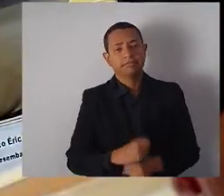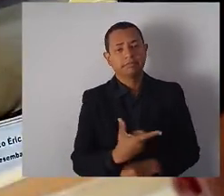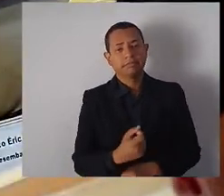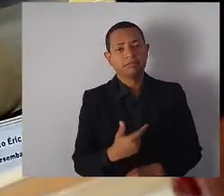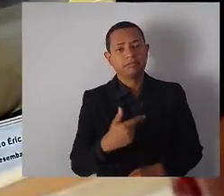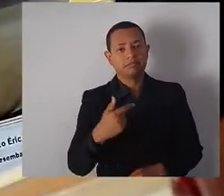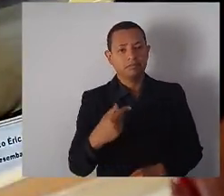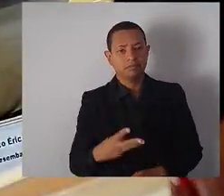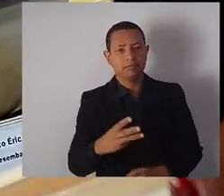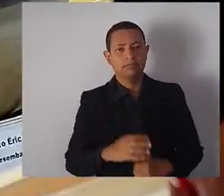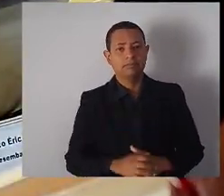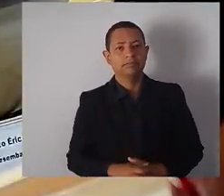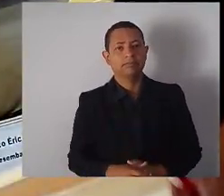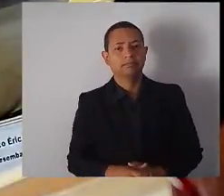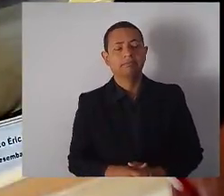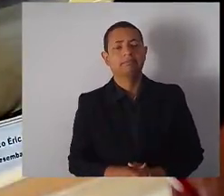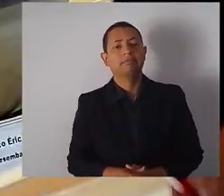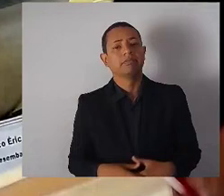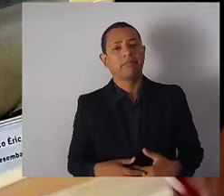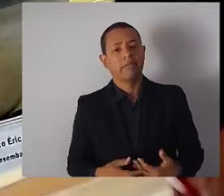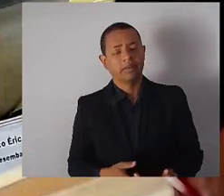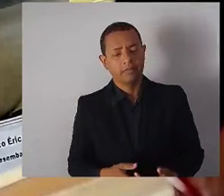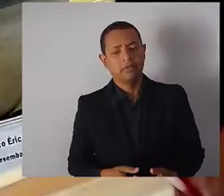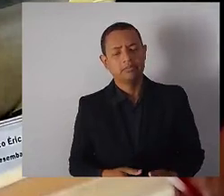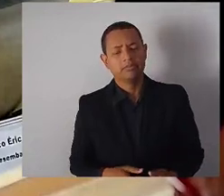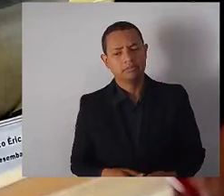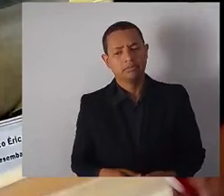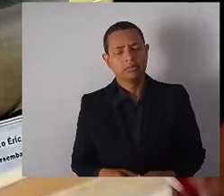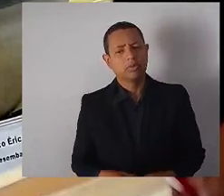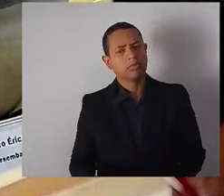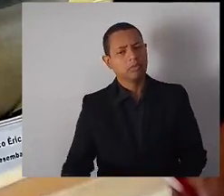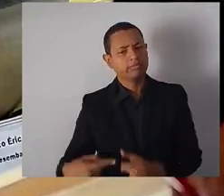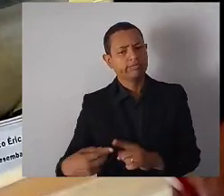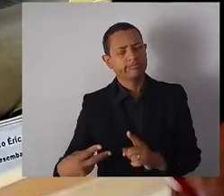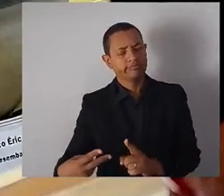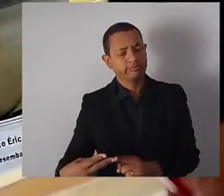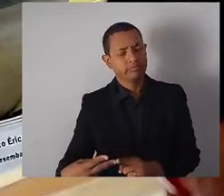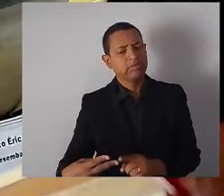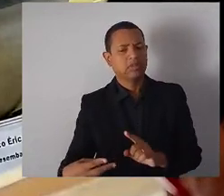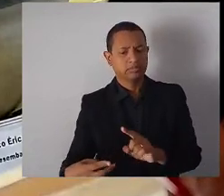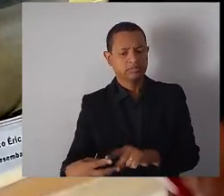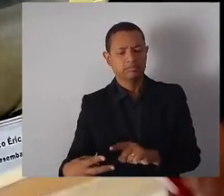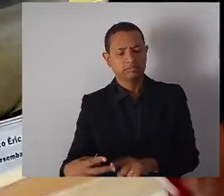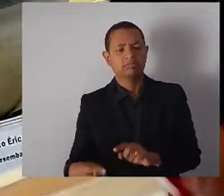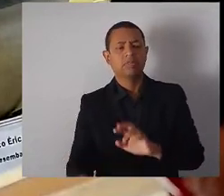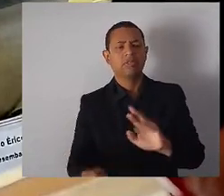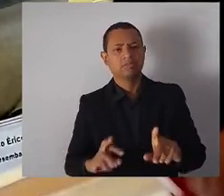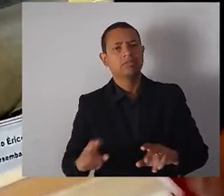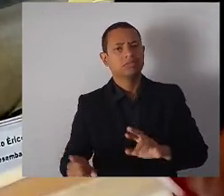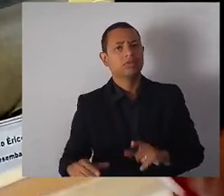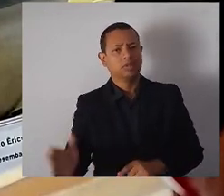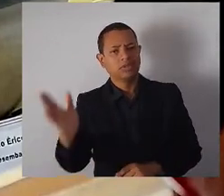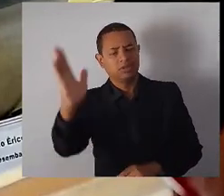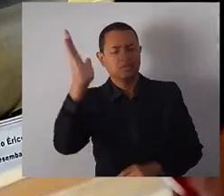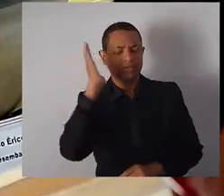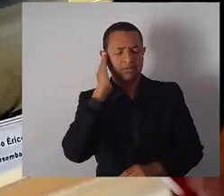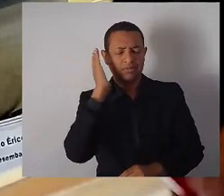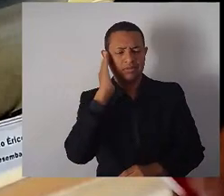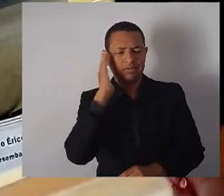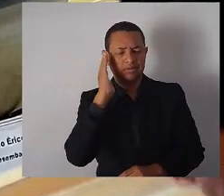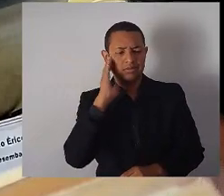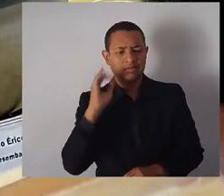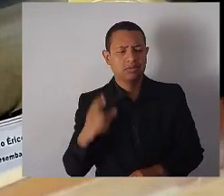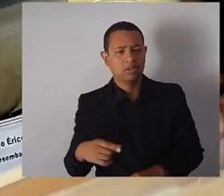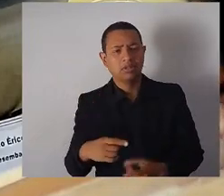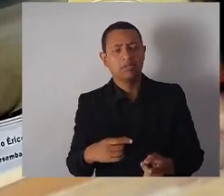entender que tratam-se de ações distintas, como já fundamentado na preliminar anterior, entende-se que existe sim interesse processual da agremiação